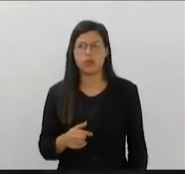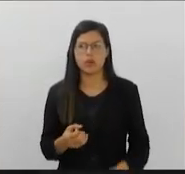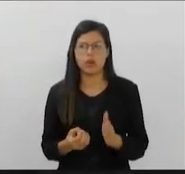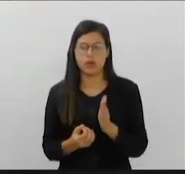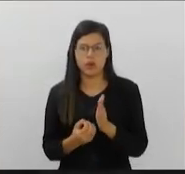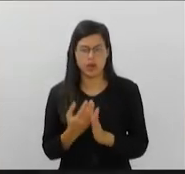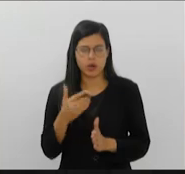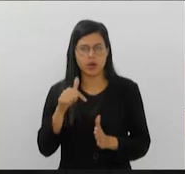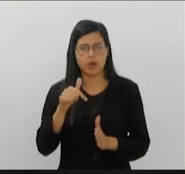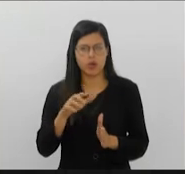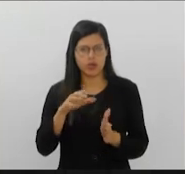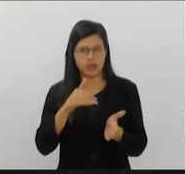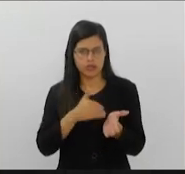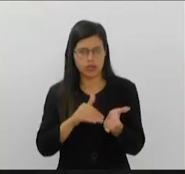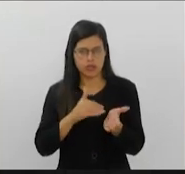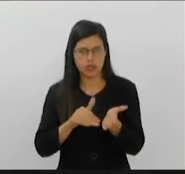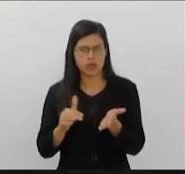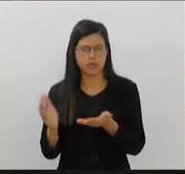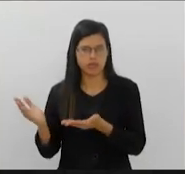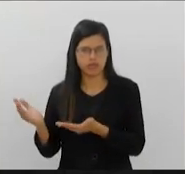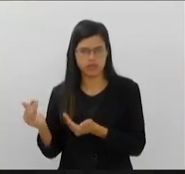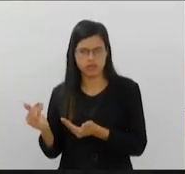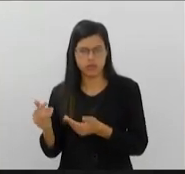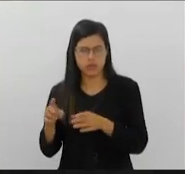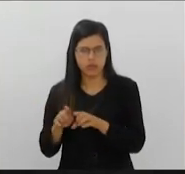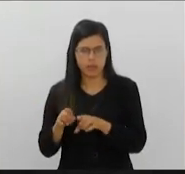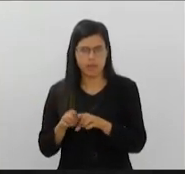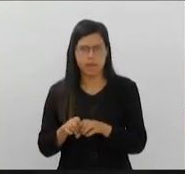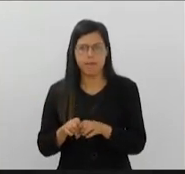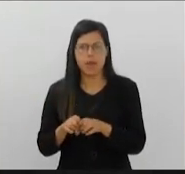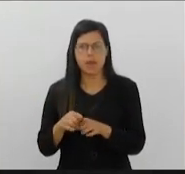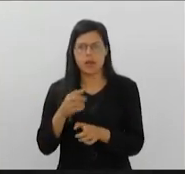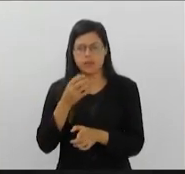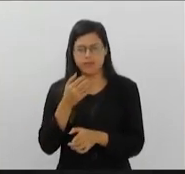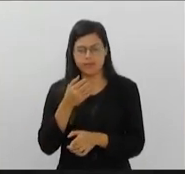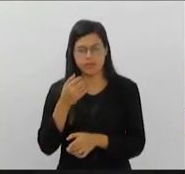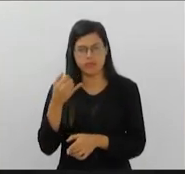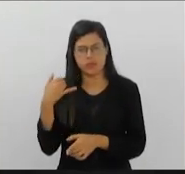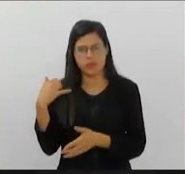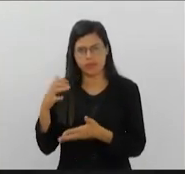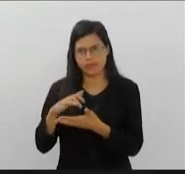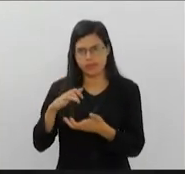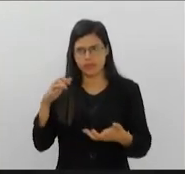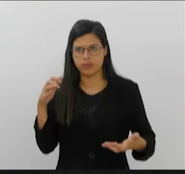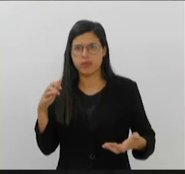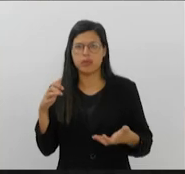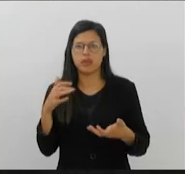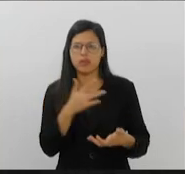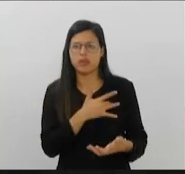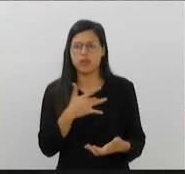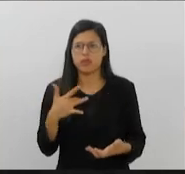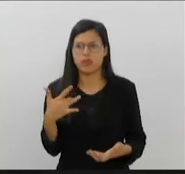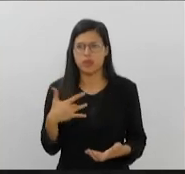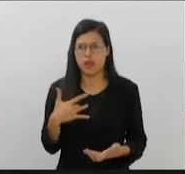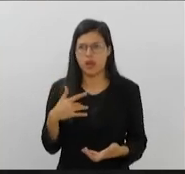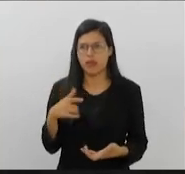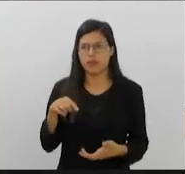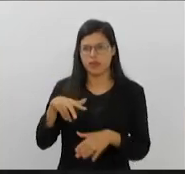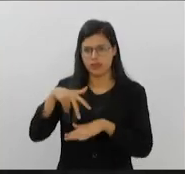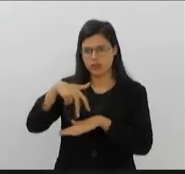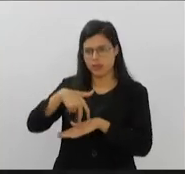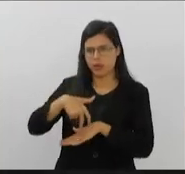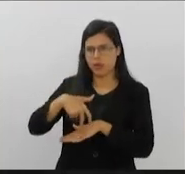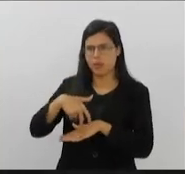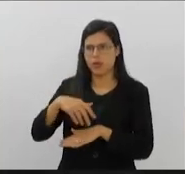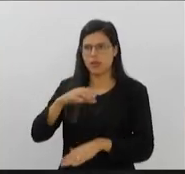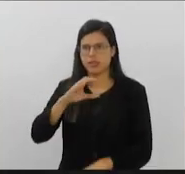e Envelhecimento Saudável. E aqui está os representantes do CRJ, fica de pé, vocês estão de amarelo, está fácil, mas fica de pé toda a